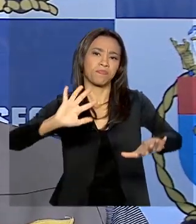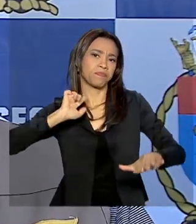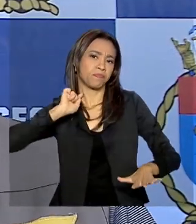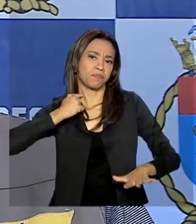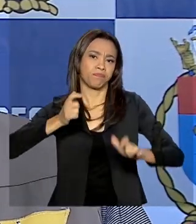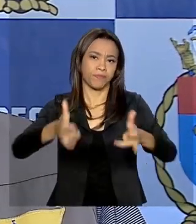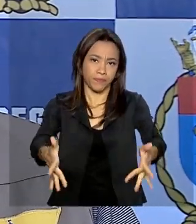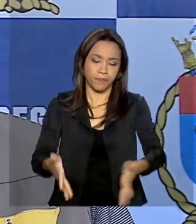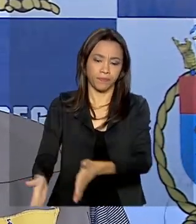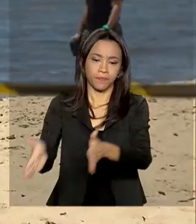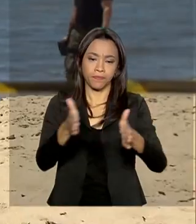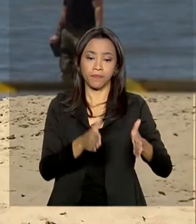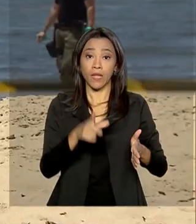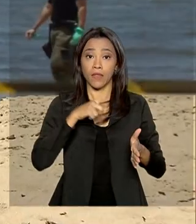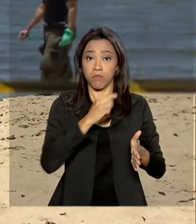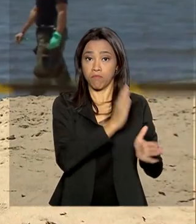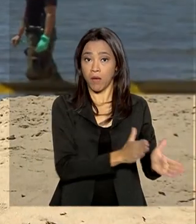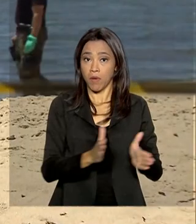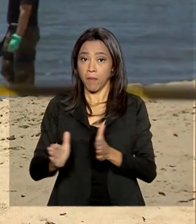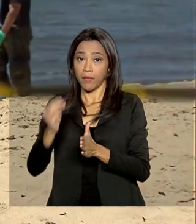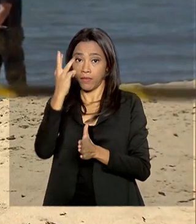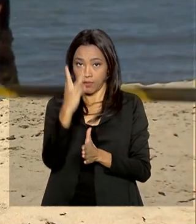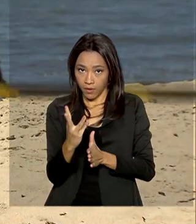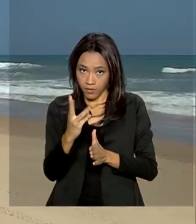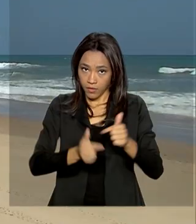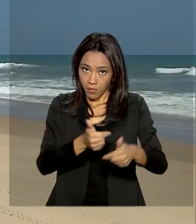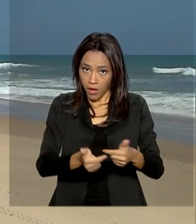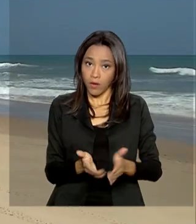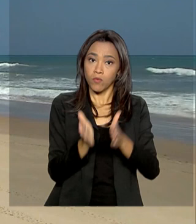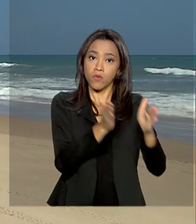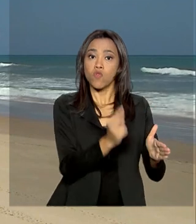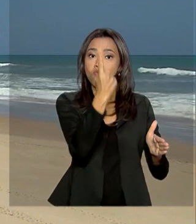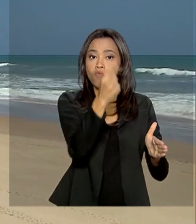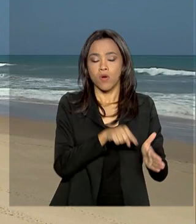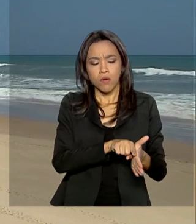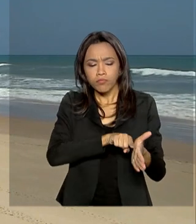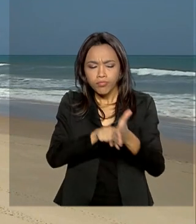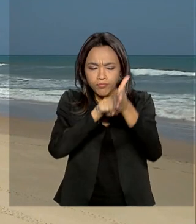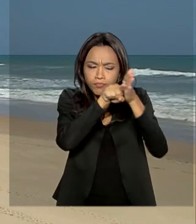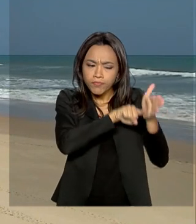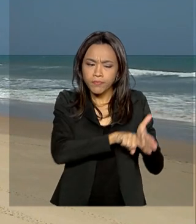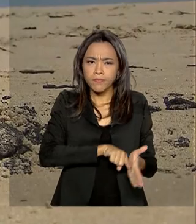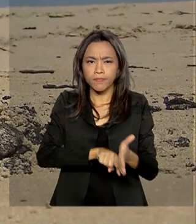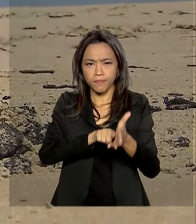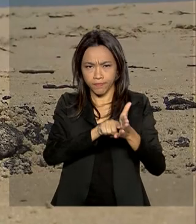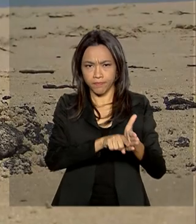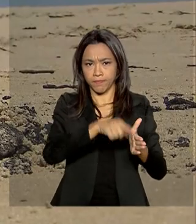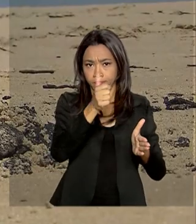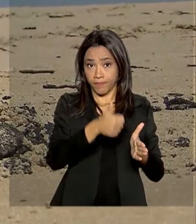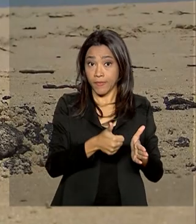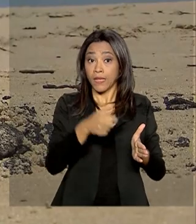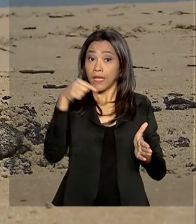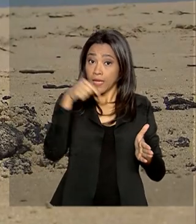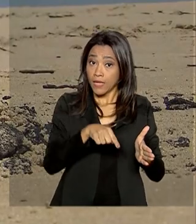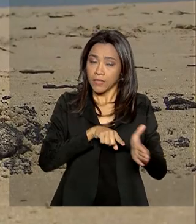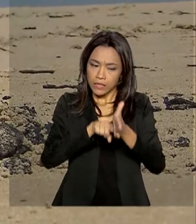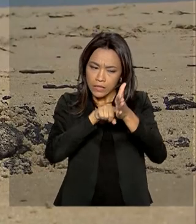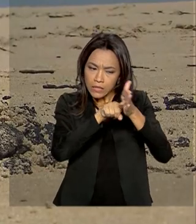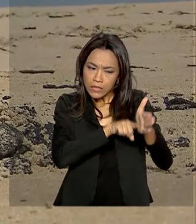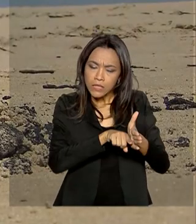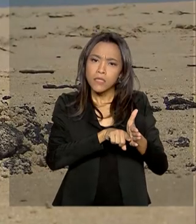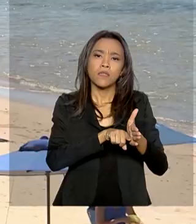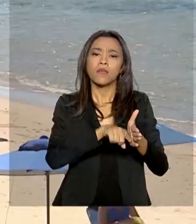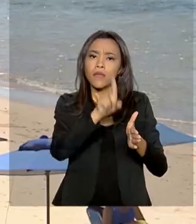debruçados em três fases. Uma, a fase da investigação, do inquérito, e as investigações pela